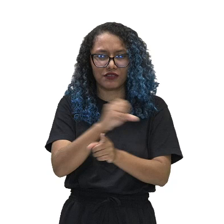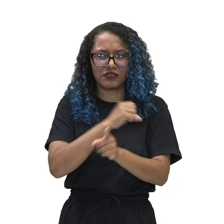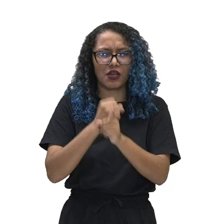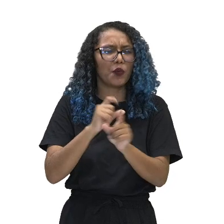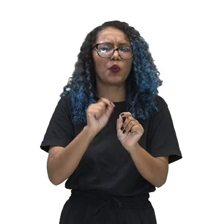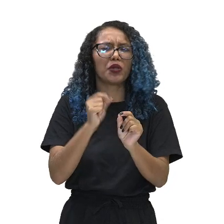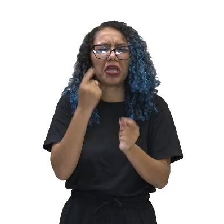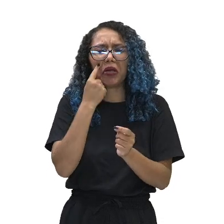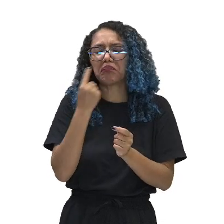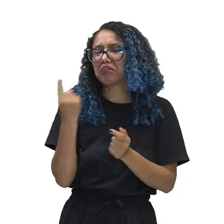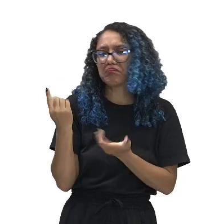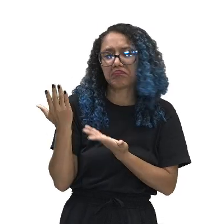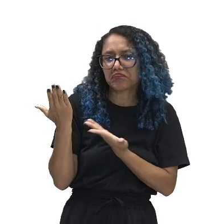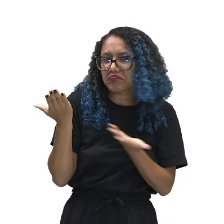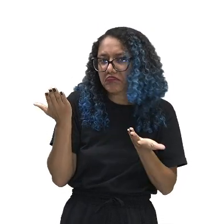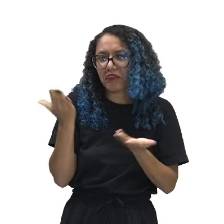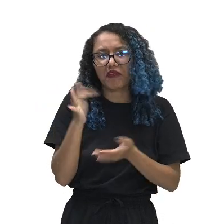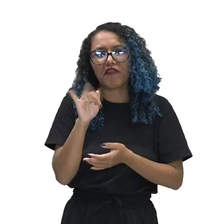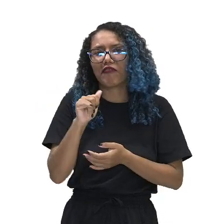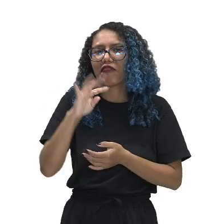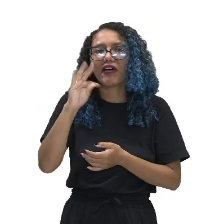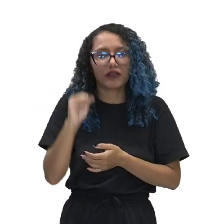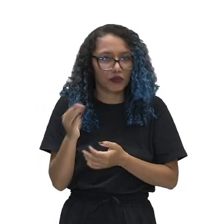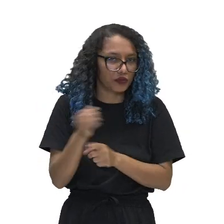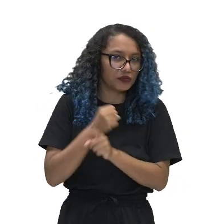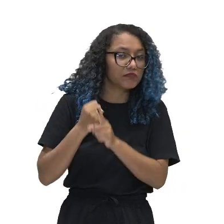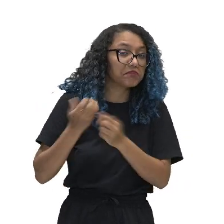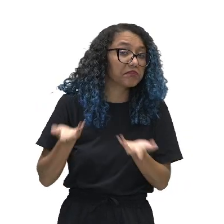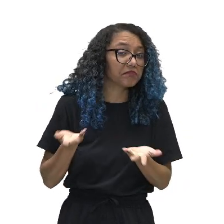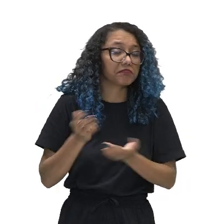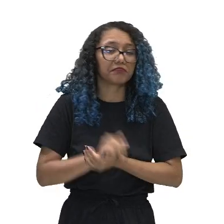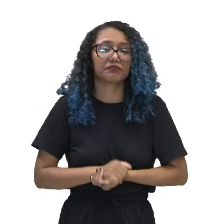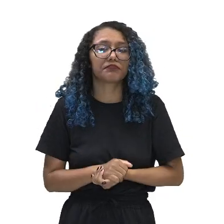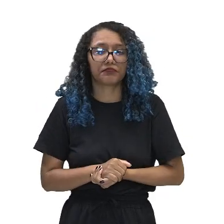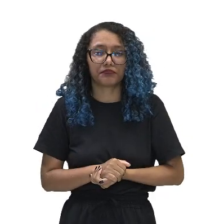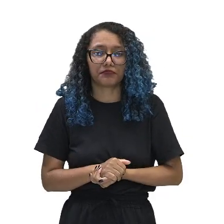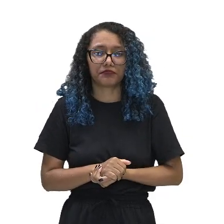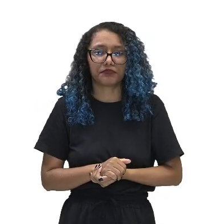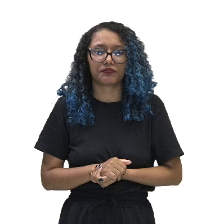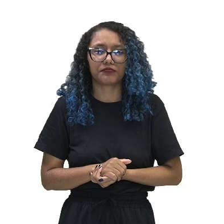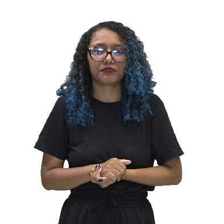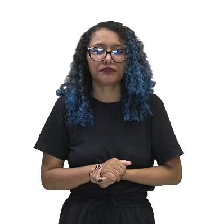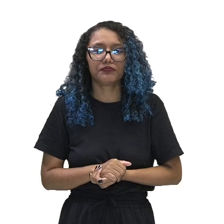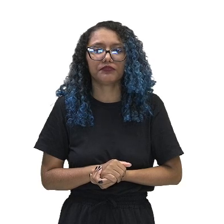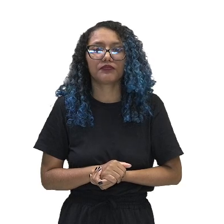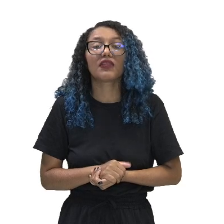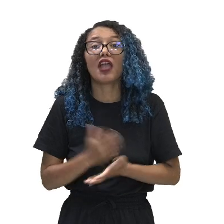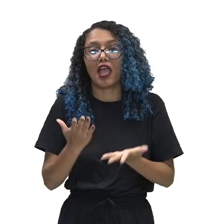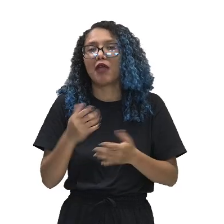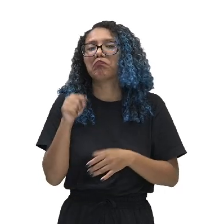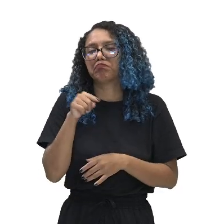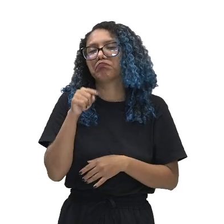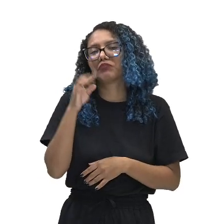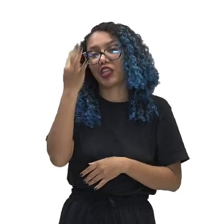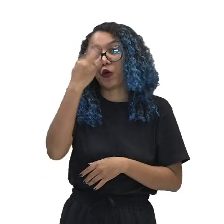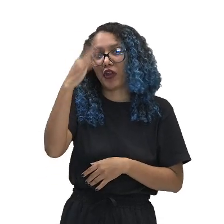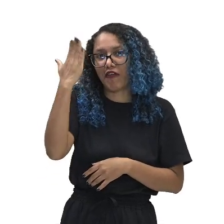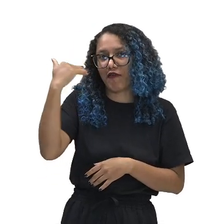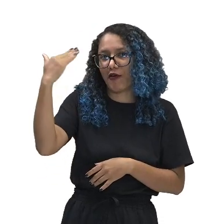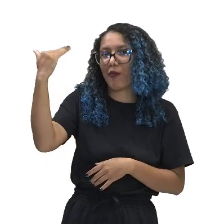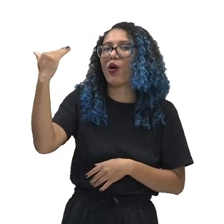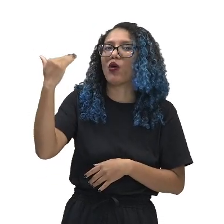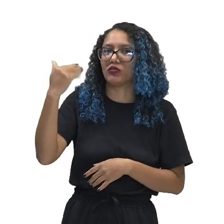a ser o fato social? É uma das suas mais conhecidas teorias. E ela parte